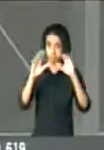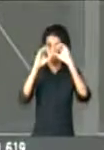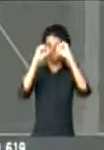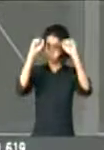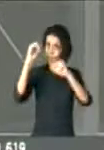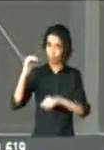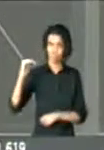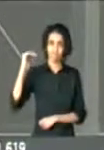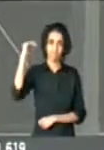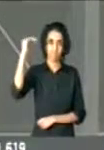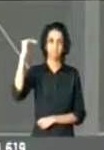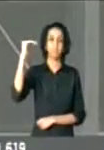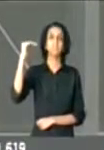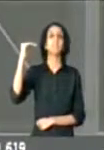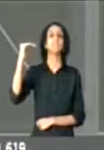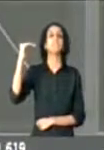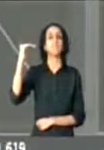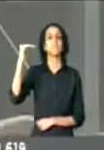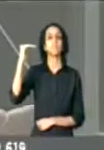Magna,